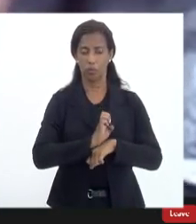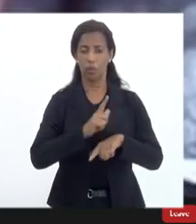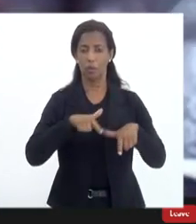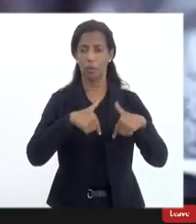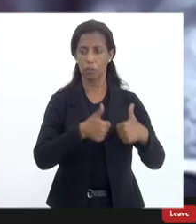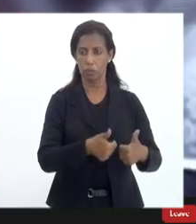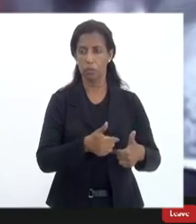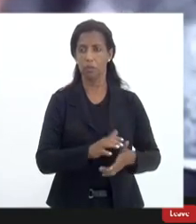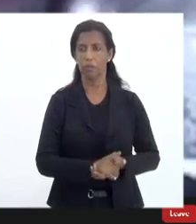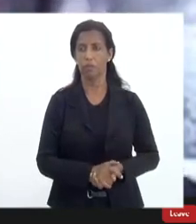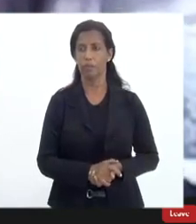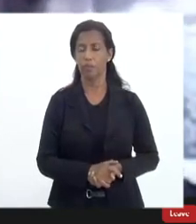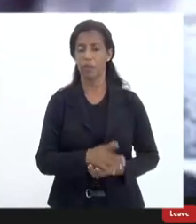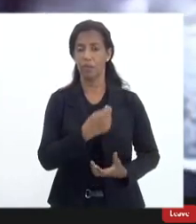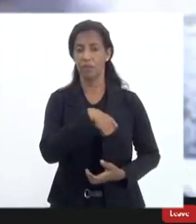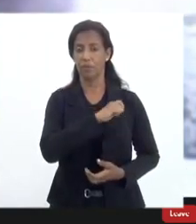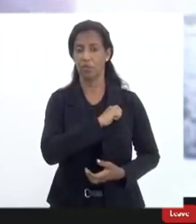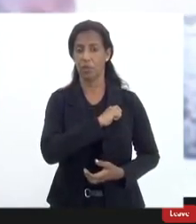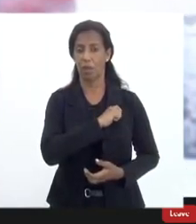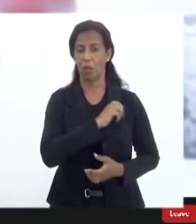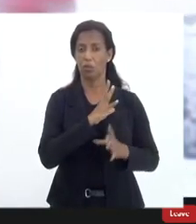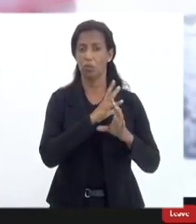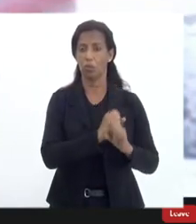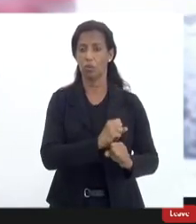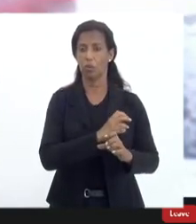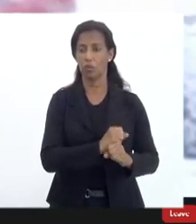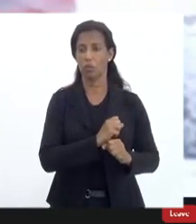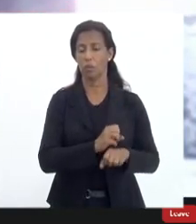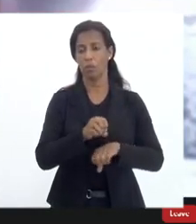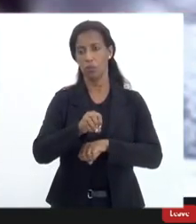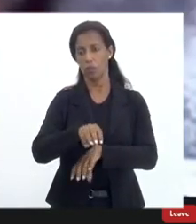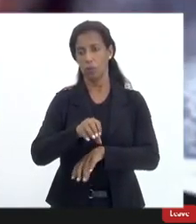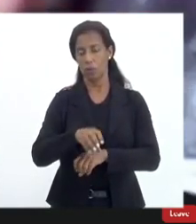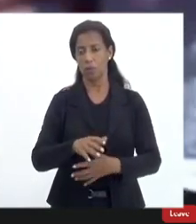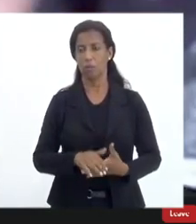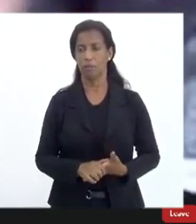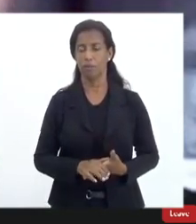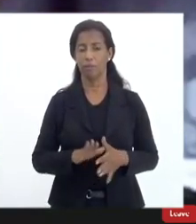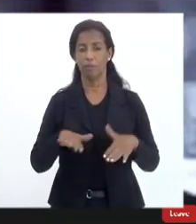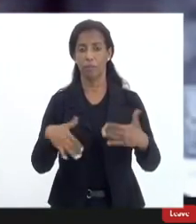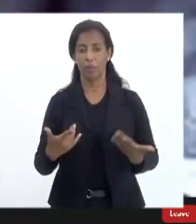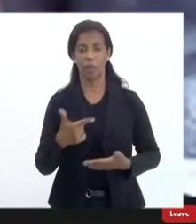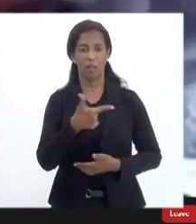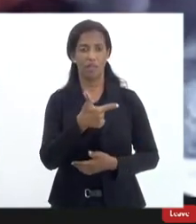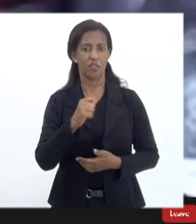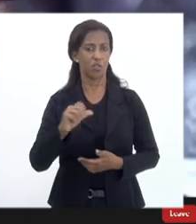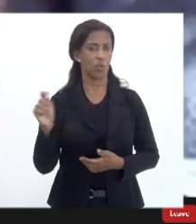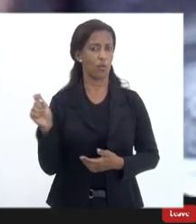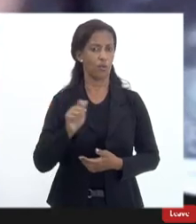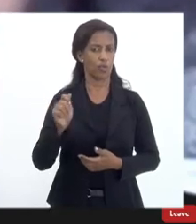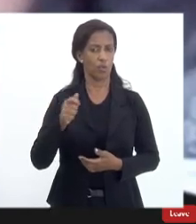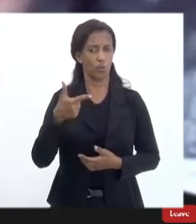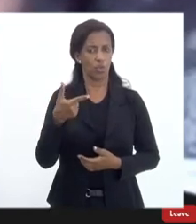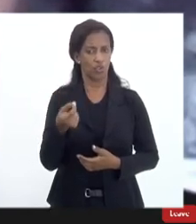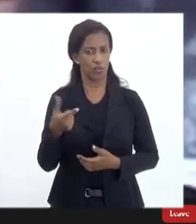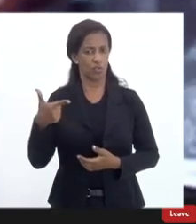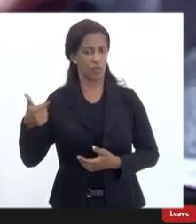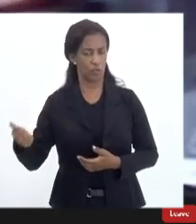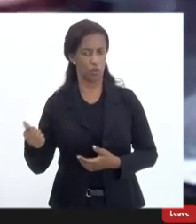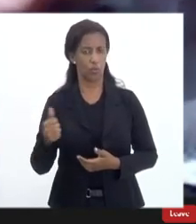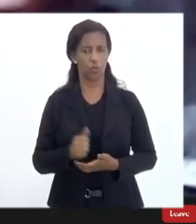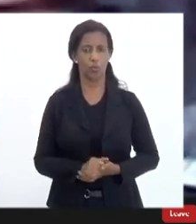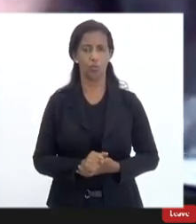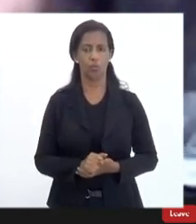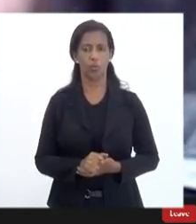execução fiscal do orçamento da educação. Então, até 29 de agosto de 2021,